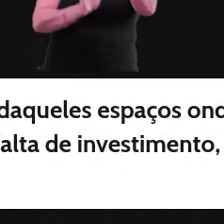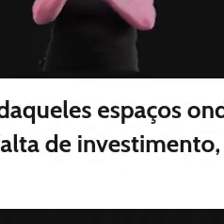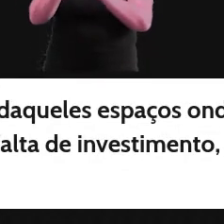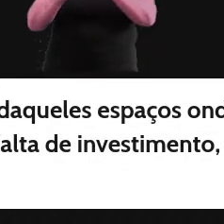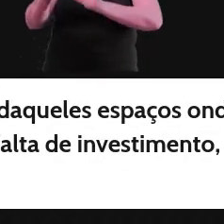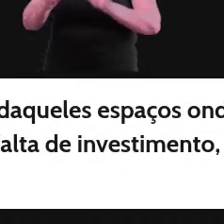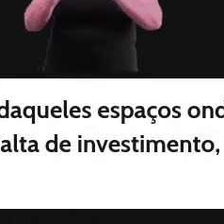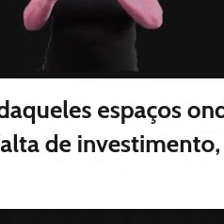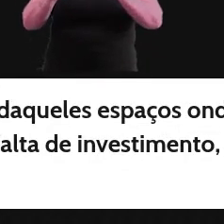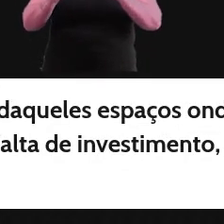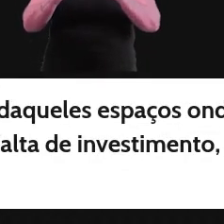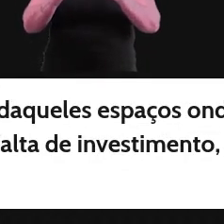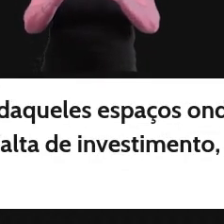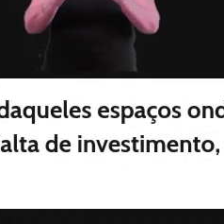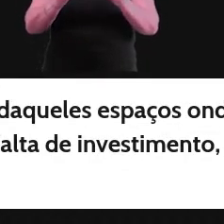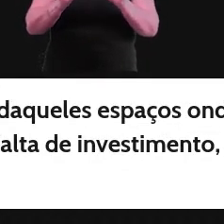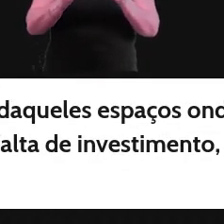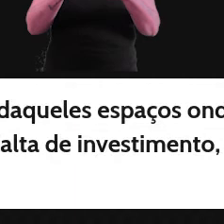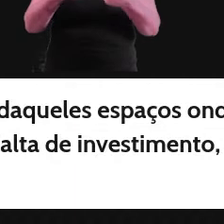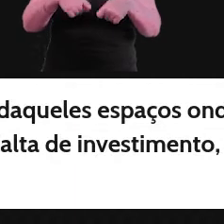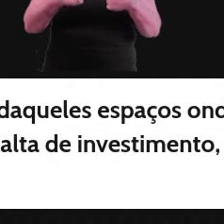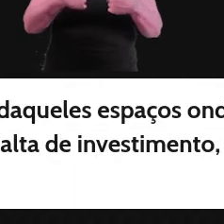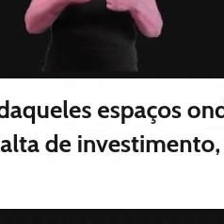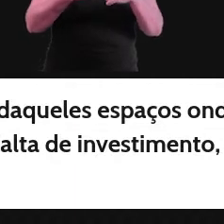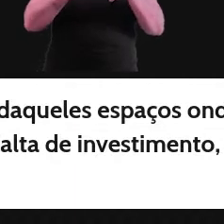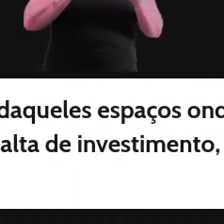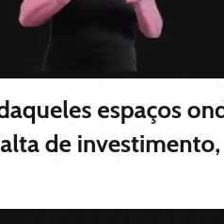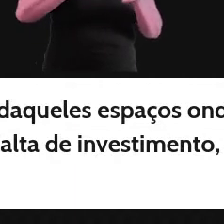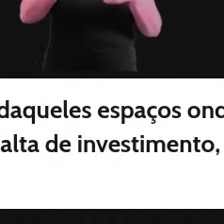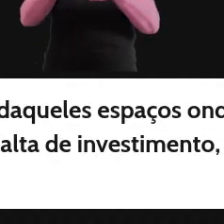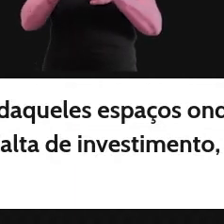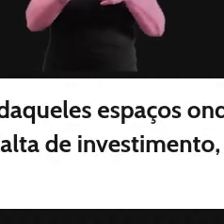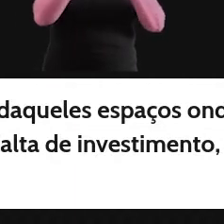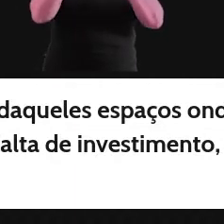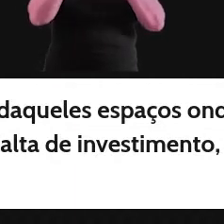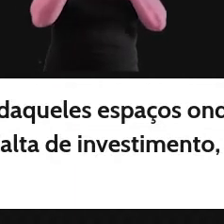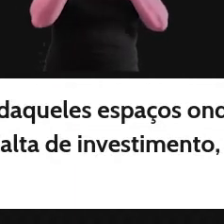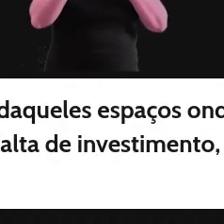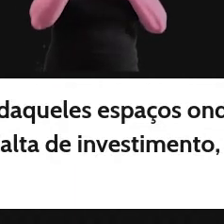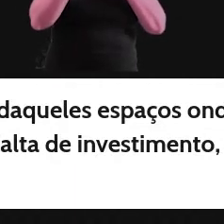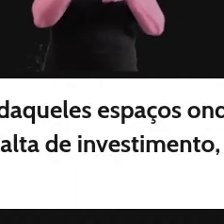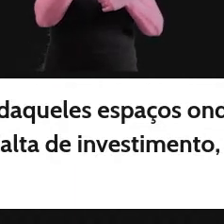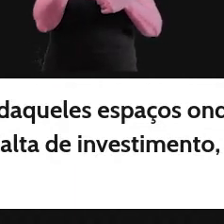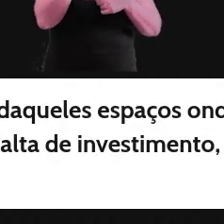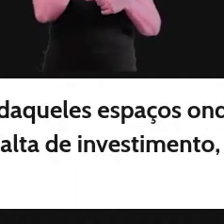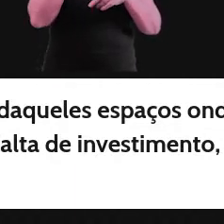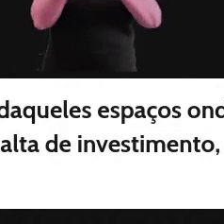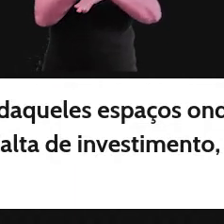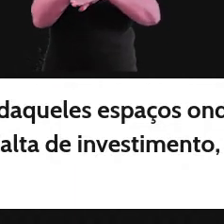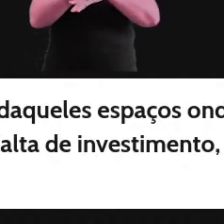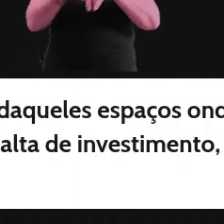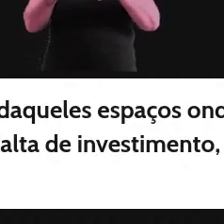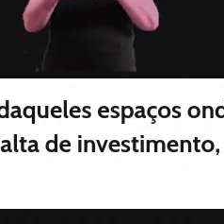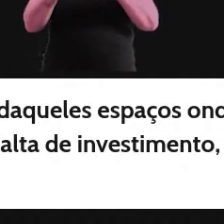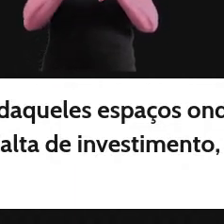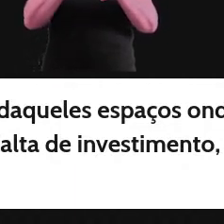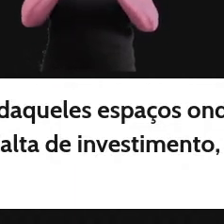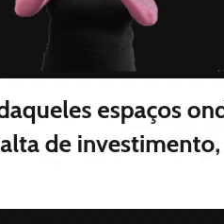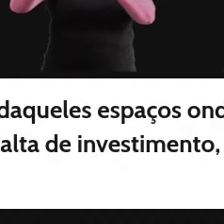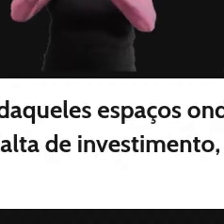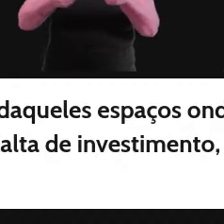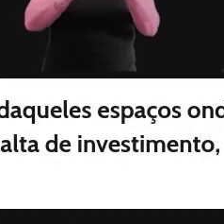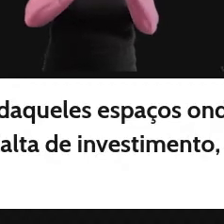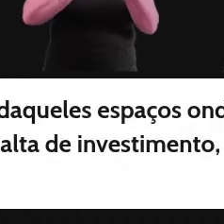arquitetonicamente, fisicamente. Mas existem alguns equipamentos que simplesmente a gente não pode ter acesso, por exemplo, ou não pode tocar, por